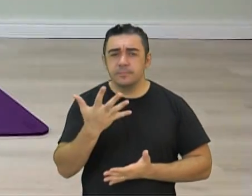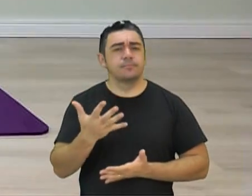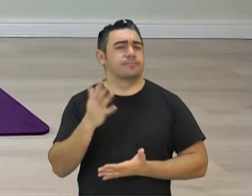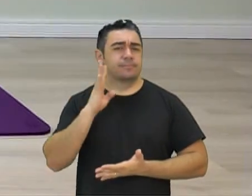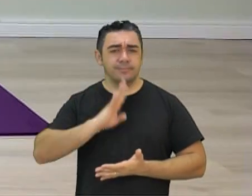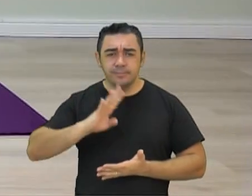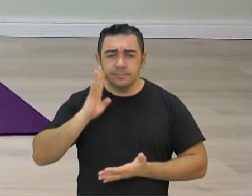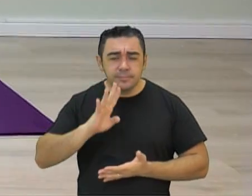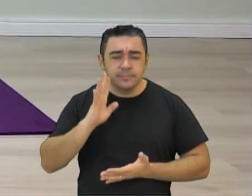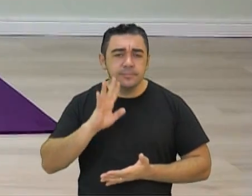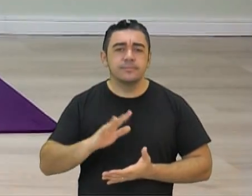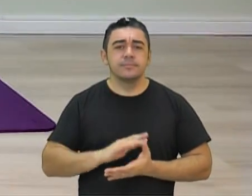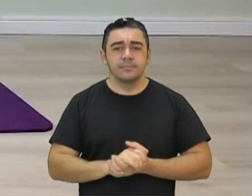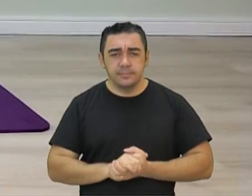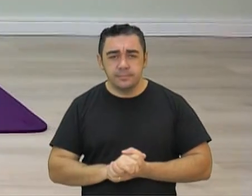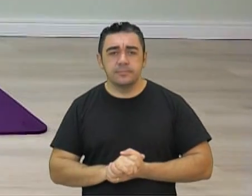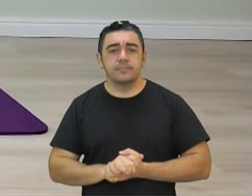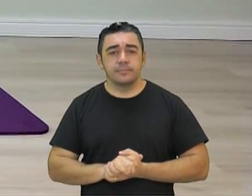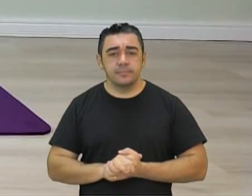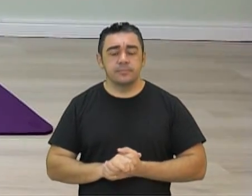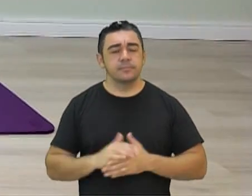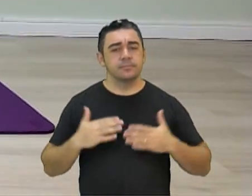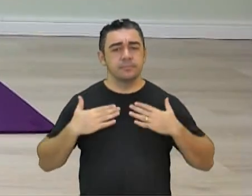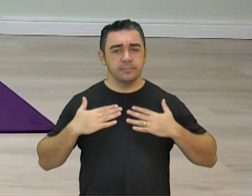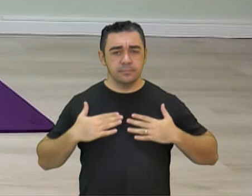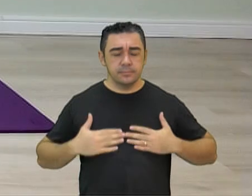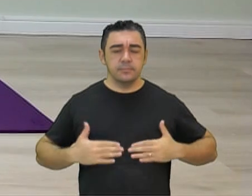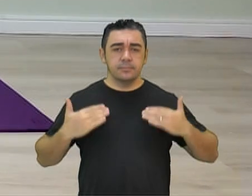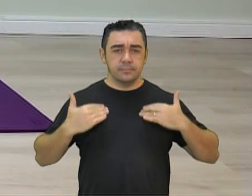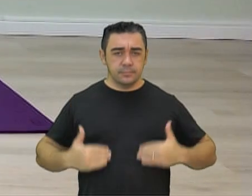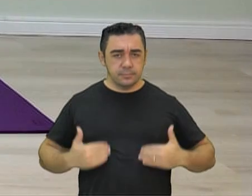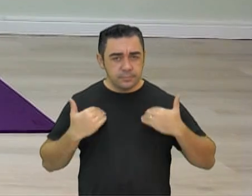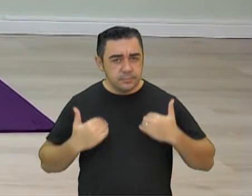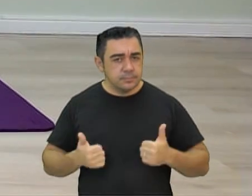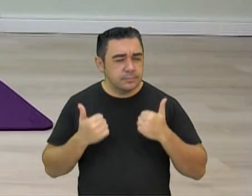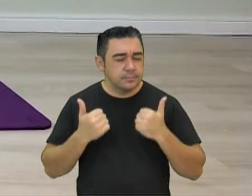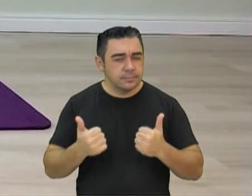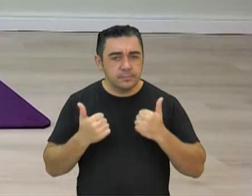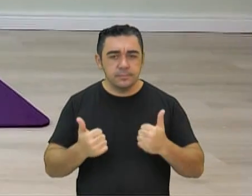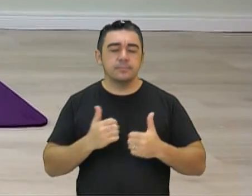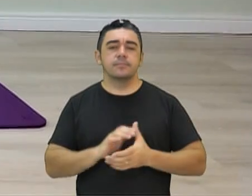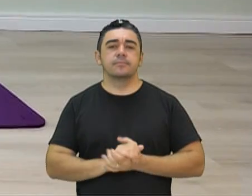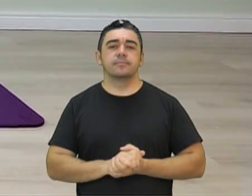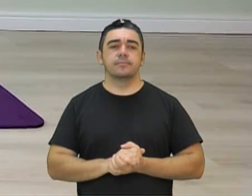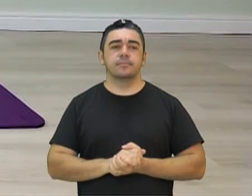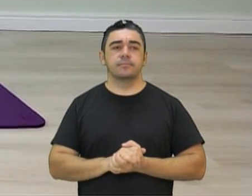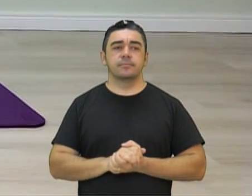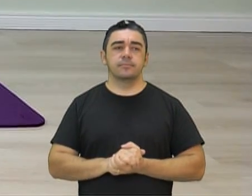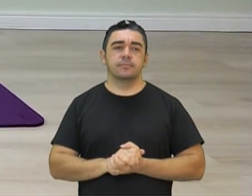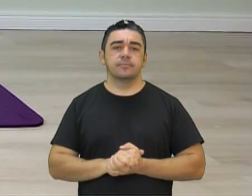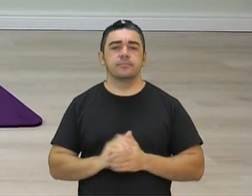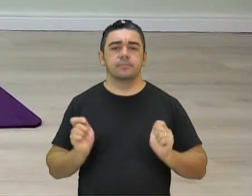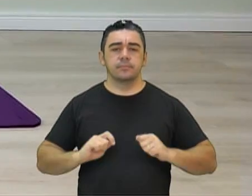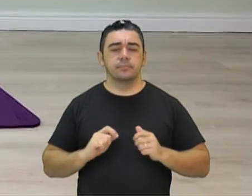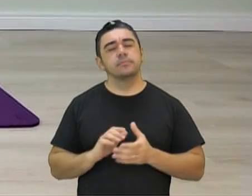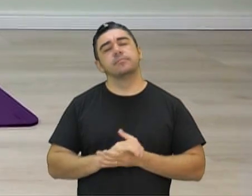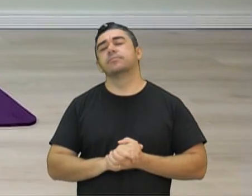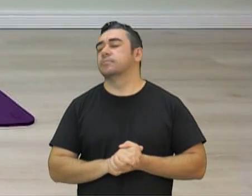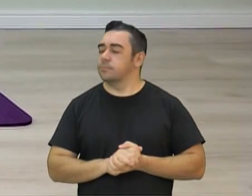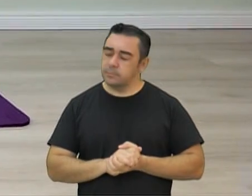legal. Aí, descansa seu corpo. Isso. Solta a cabeça.